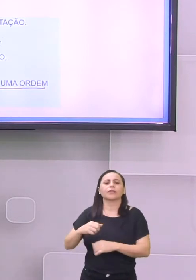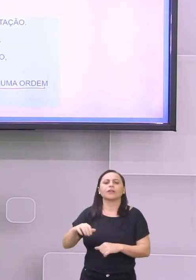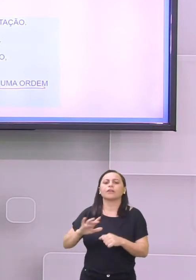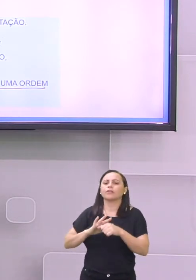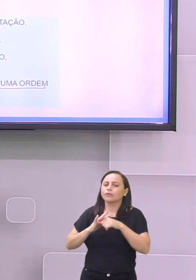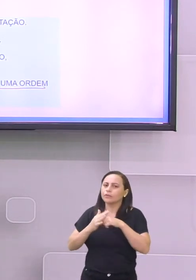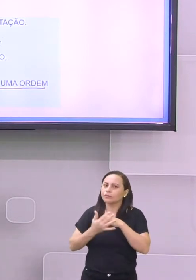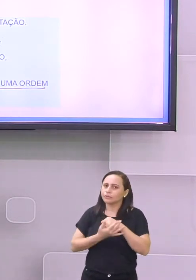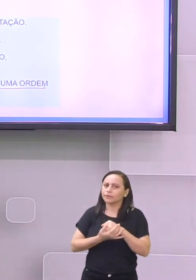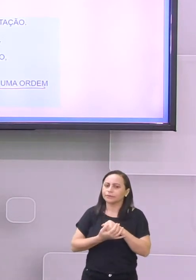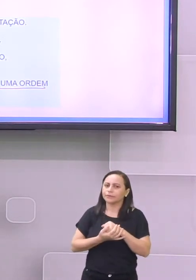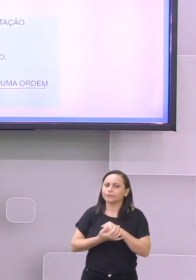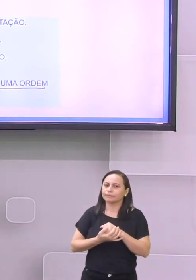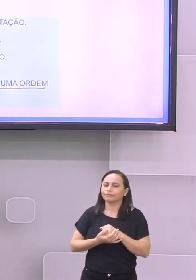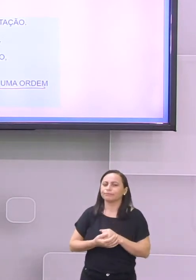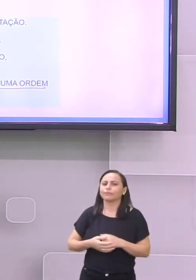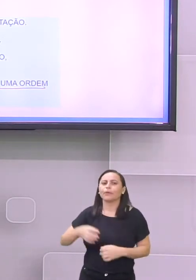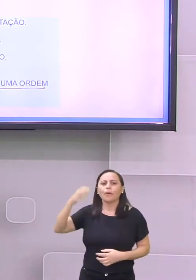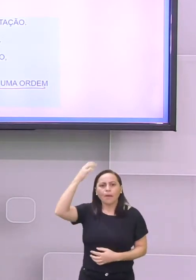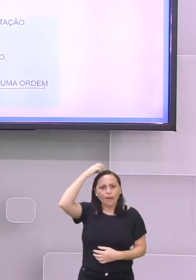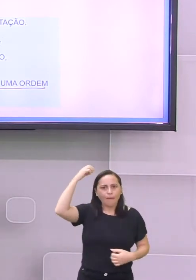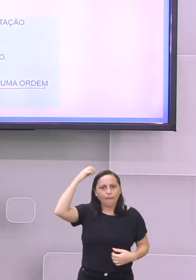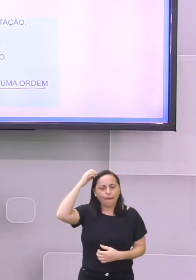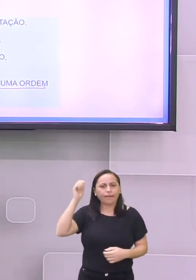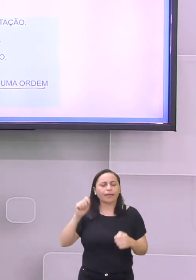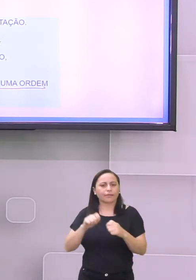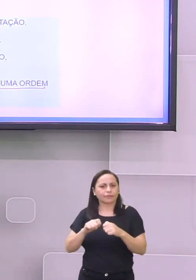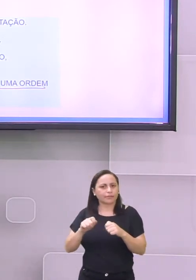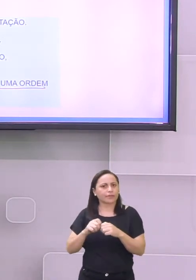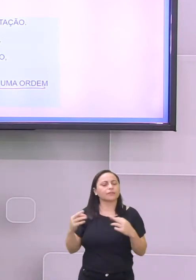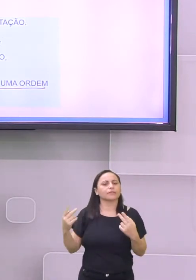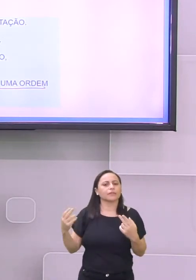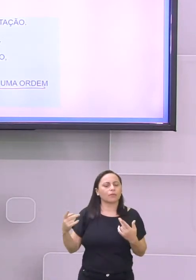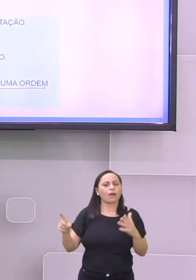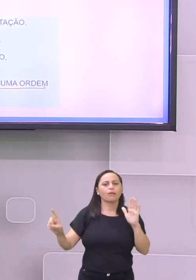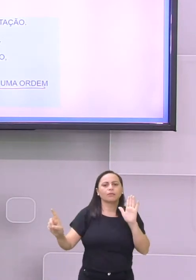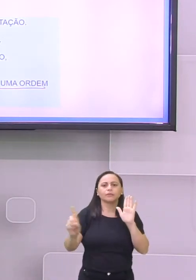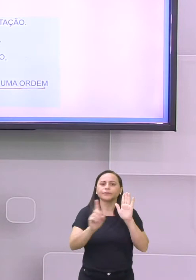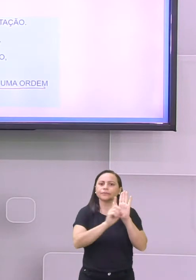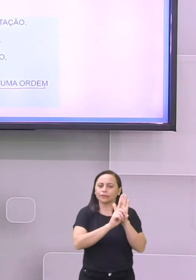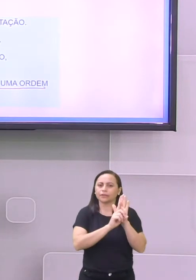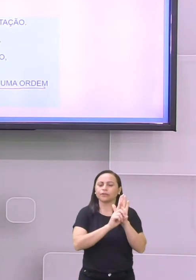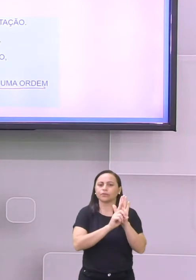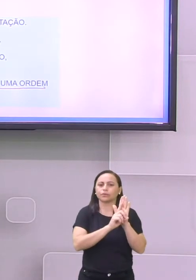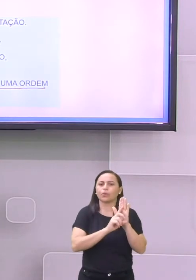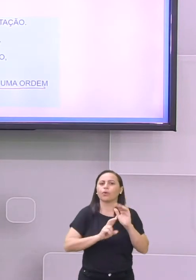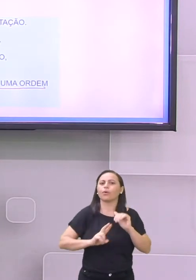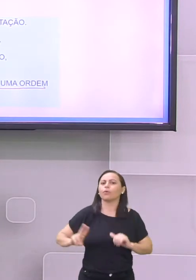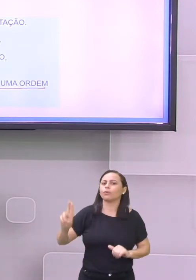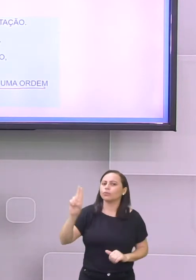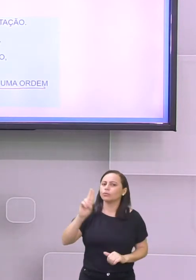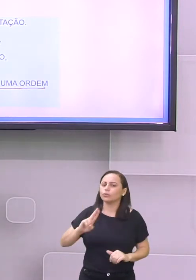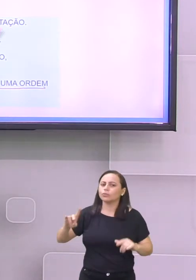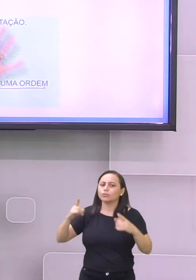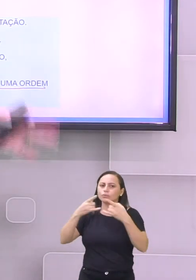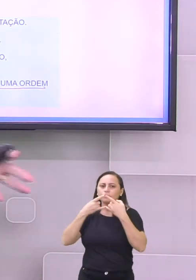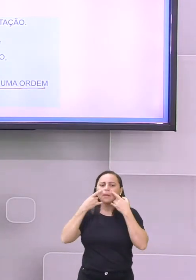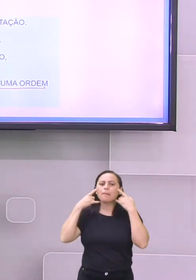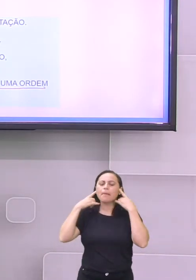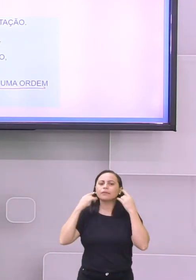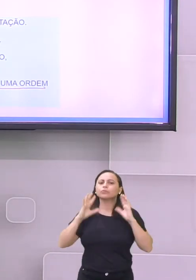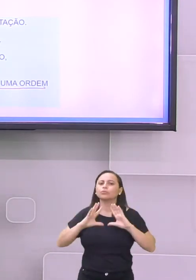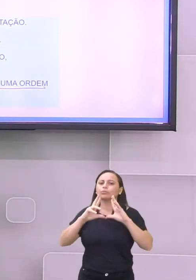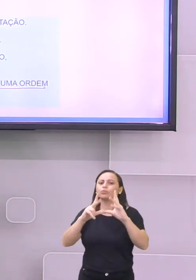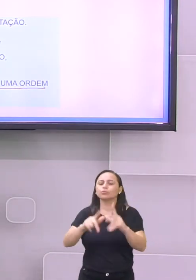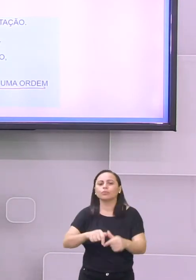fez. Decretou, deu uma ordem que a máscara deveria ser usada por todos